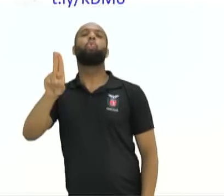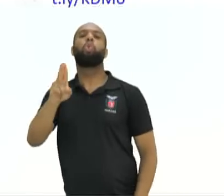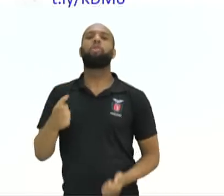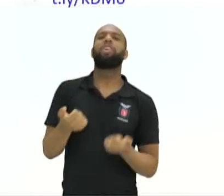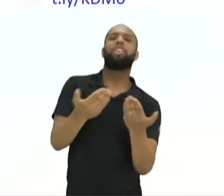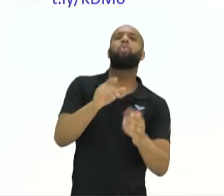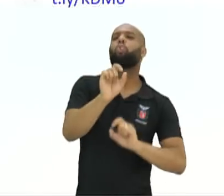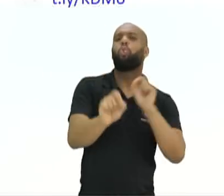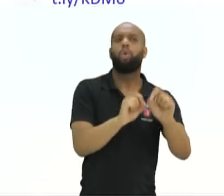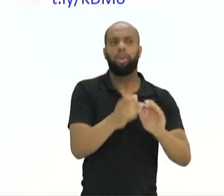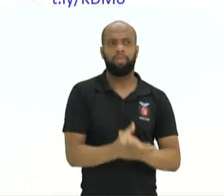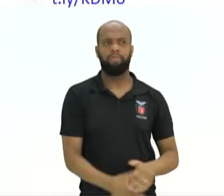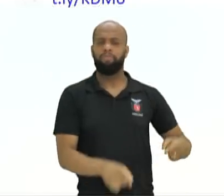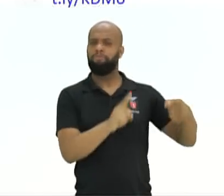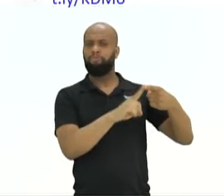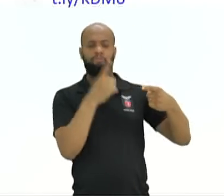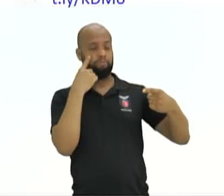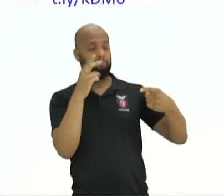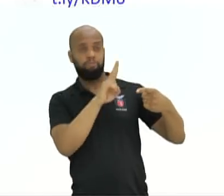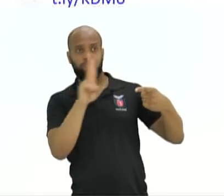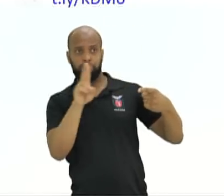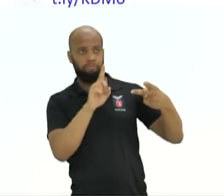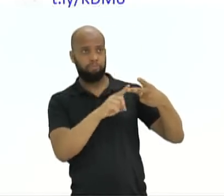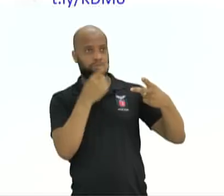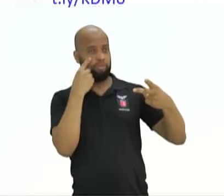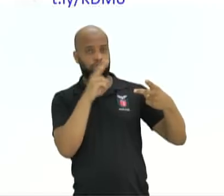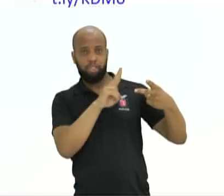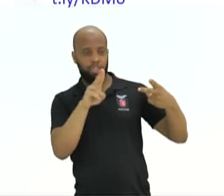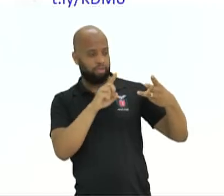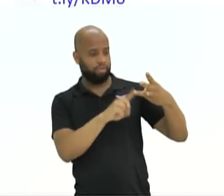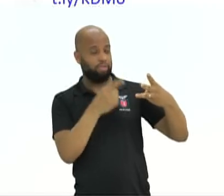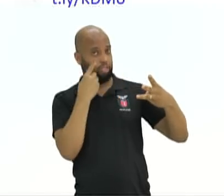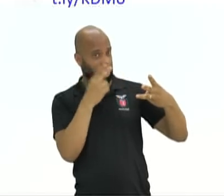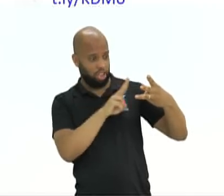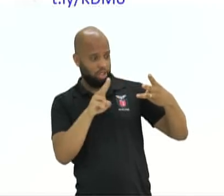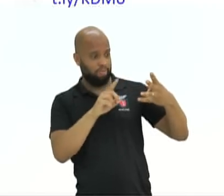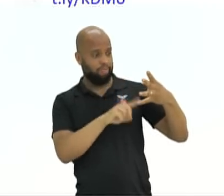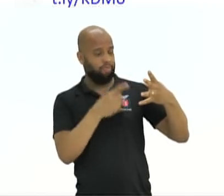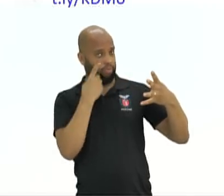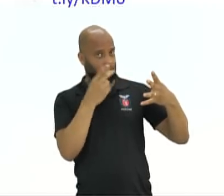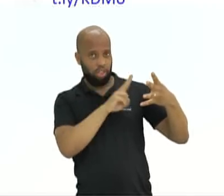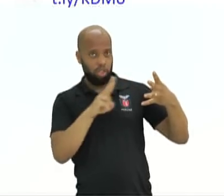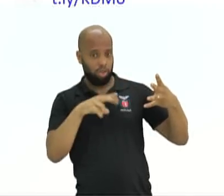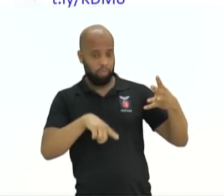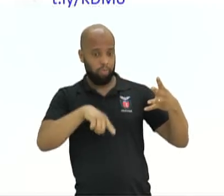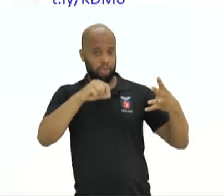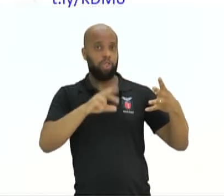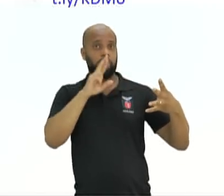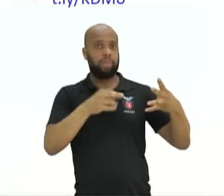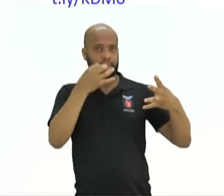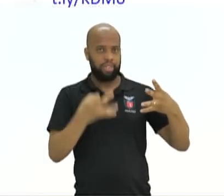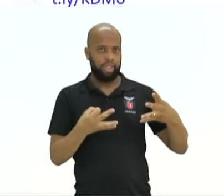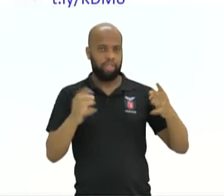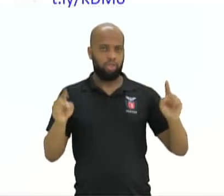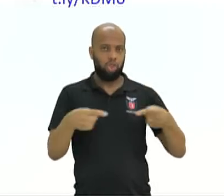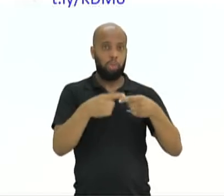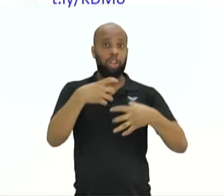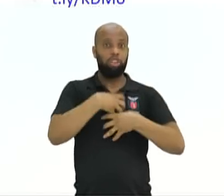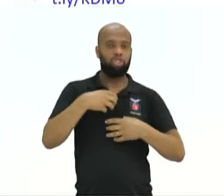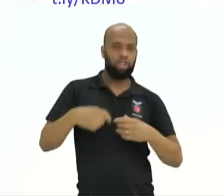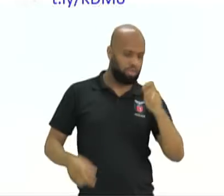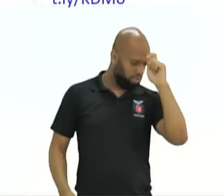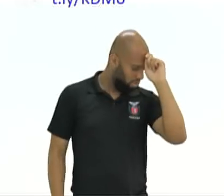como Funk Chicken, Buzz Stop, Robot ou Moonwalk. Qual foi